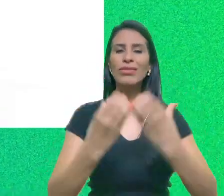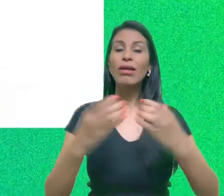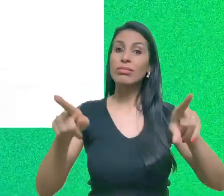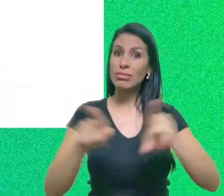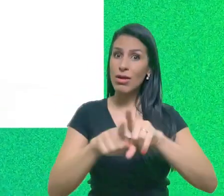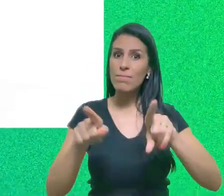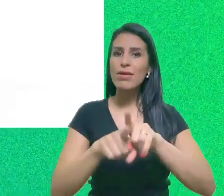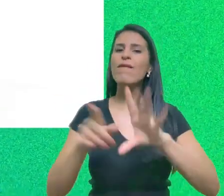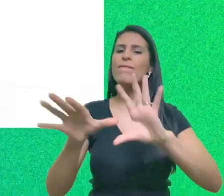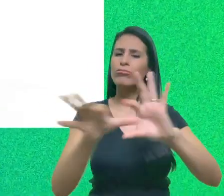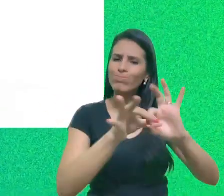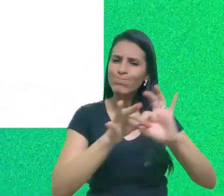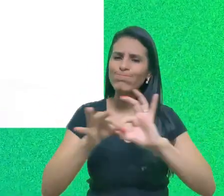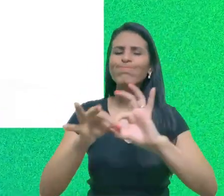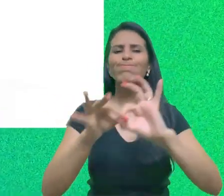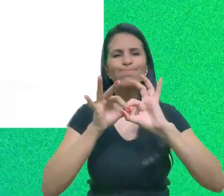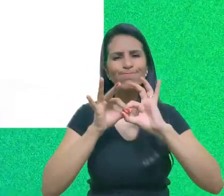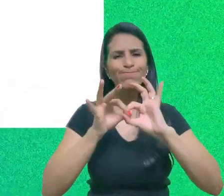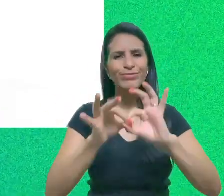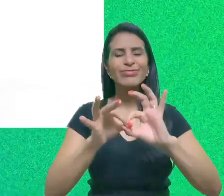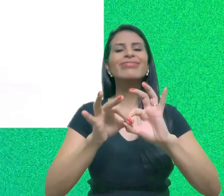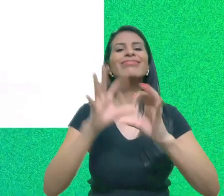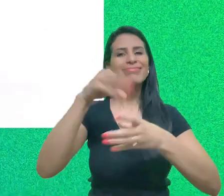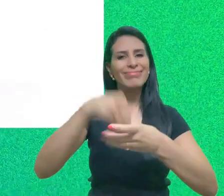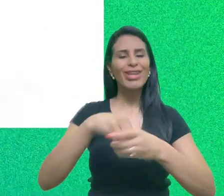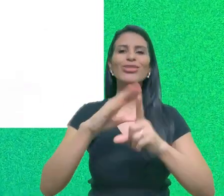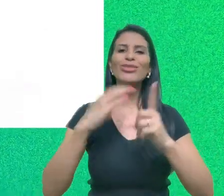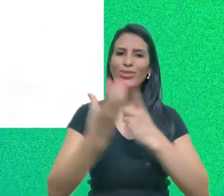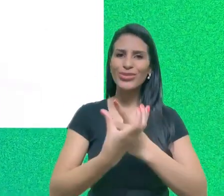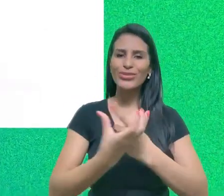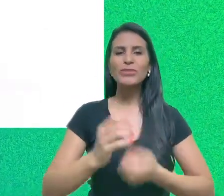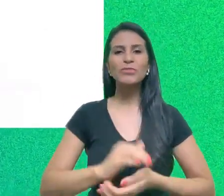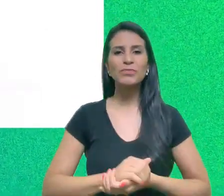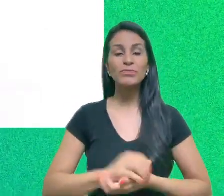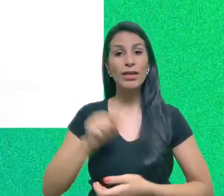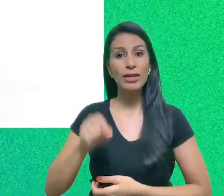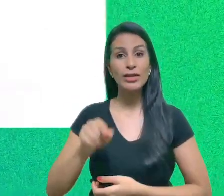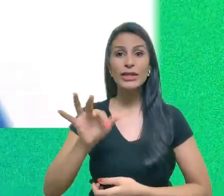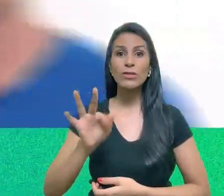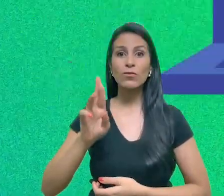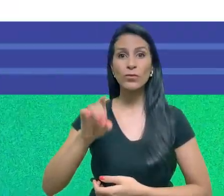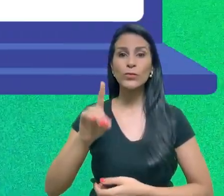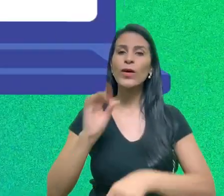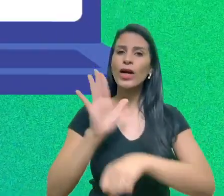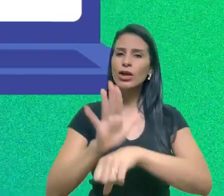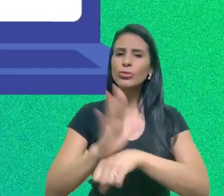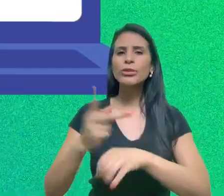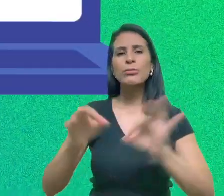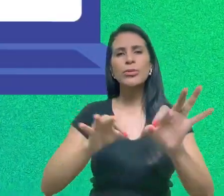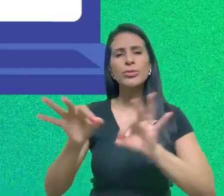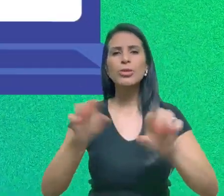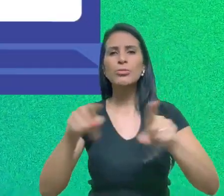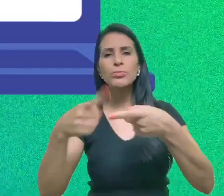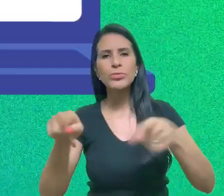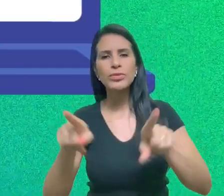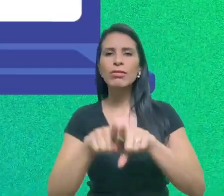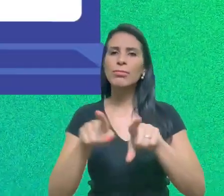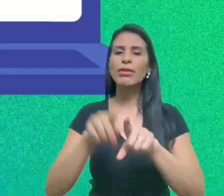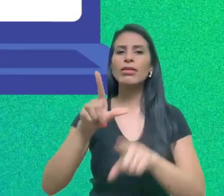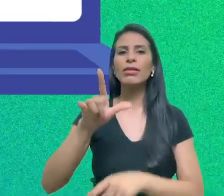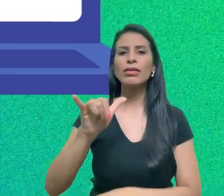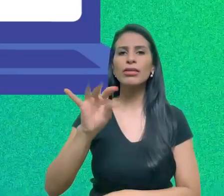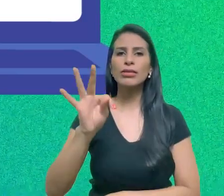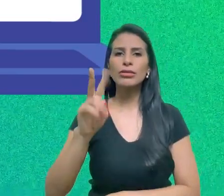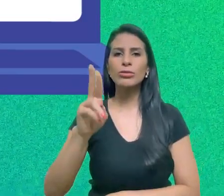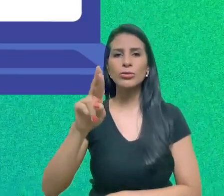vida comunitária e fortalecimento da comunhão no culto. O fundo apoia projetos